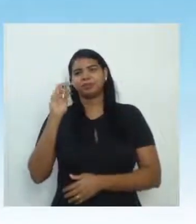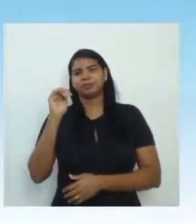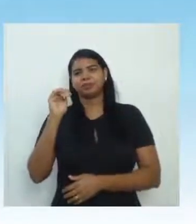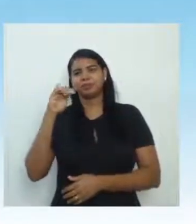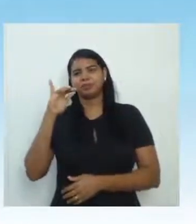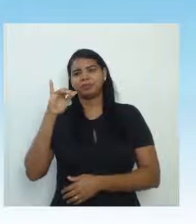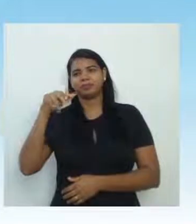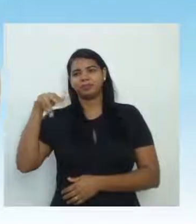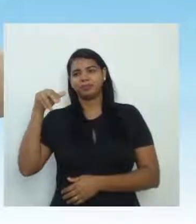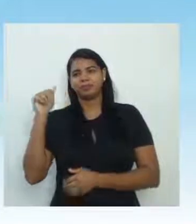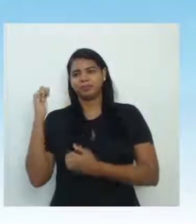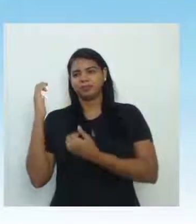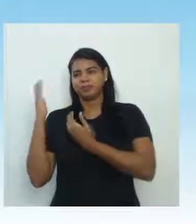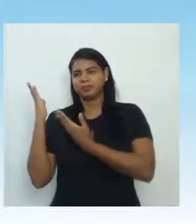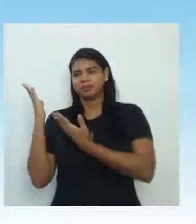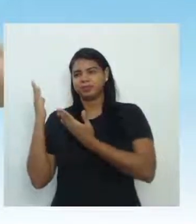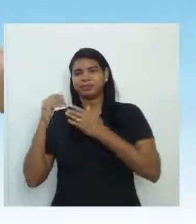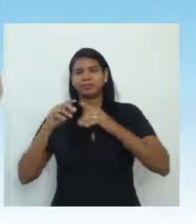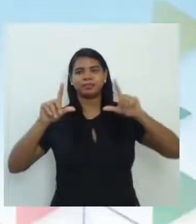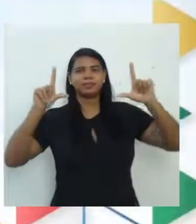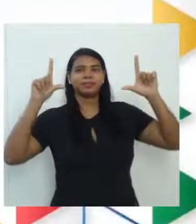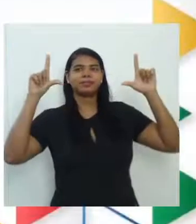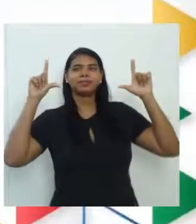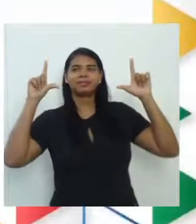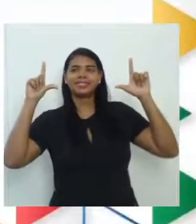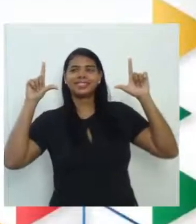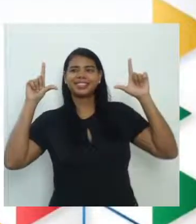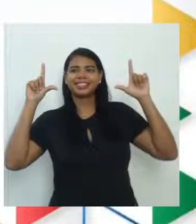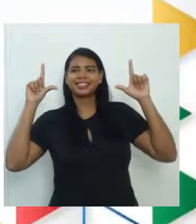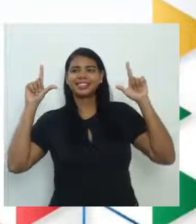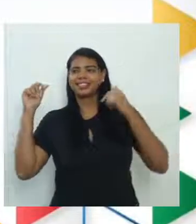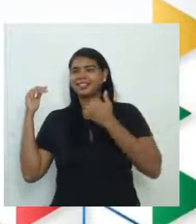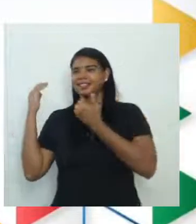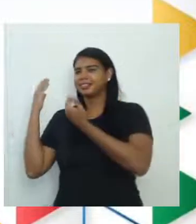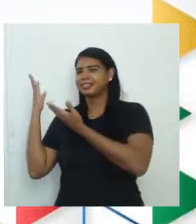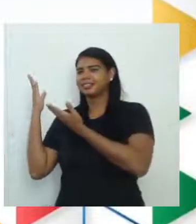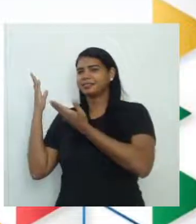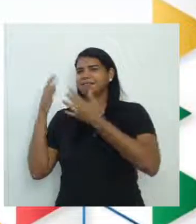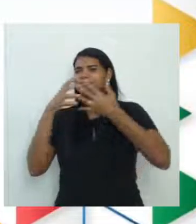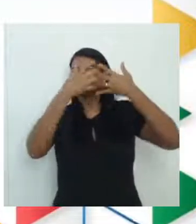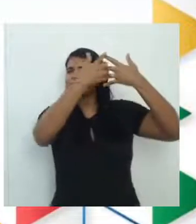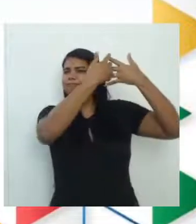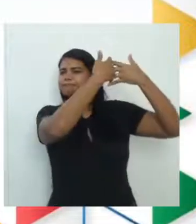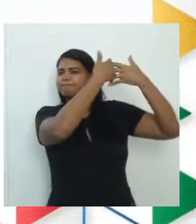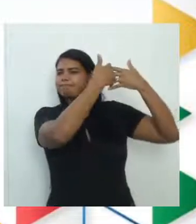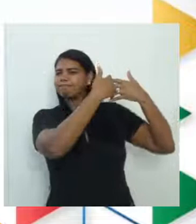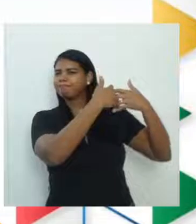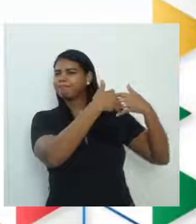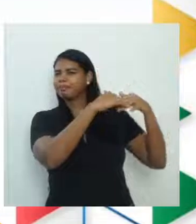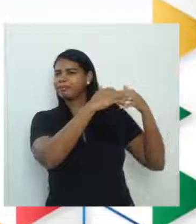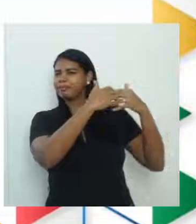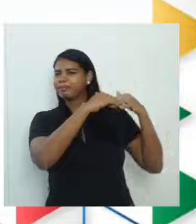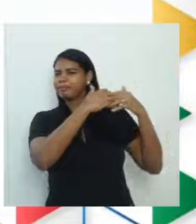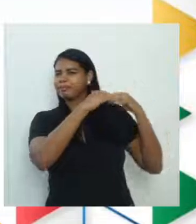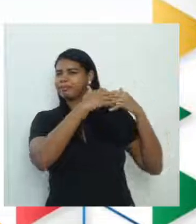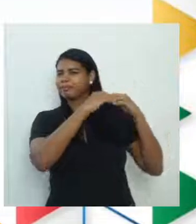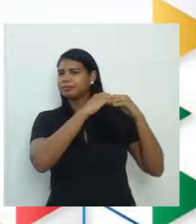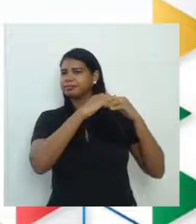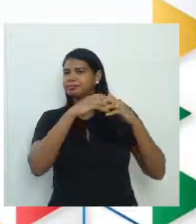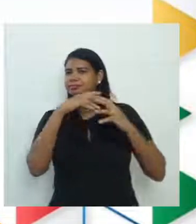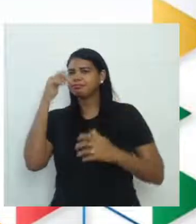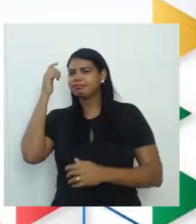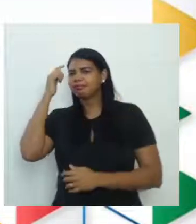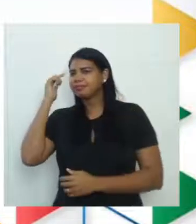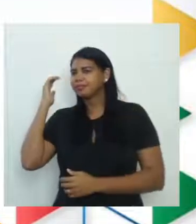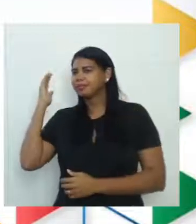embora. E aí a gente tem uma imagem aqui para a gente fazer uma reflexão, já está sendo aí exibida para vocês, e a gente consegue ver